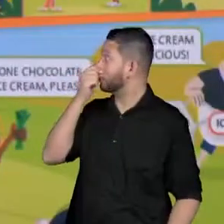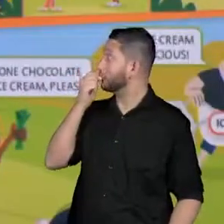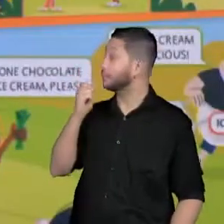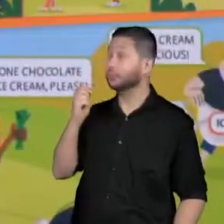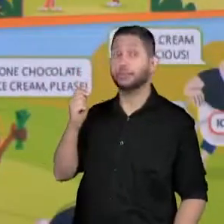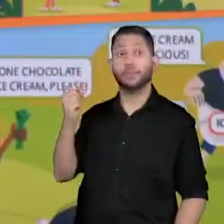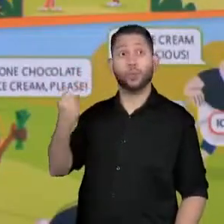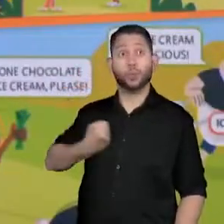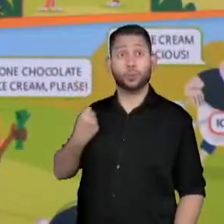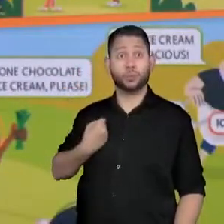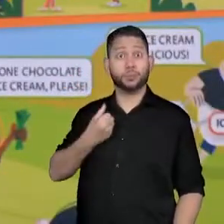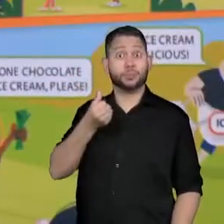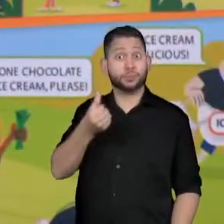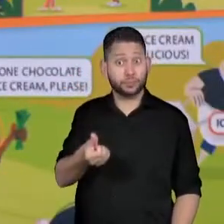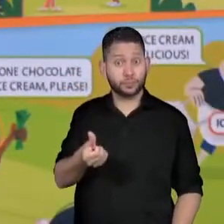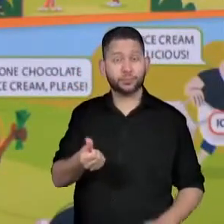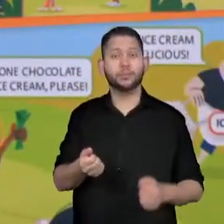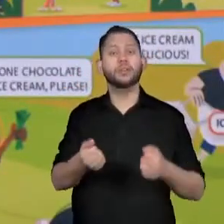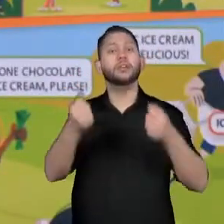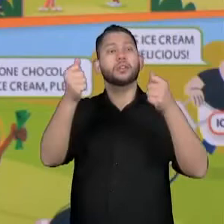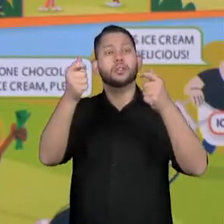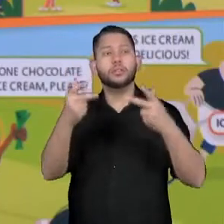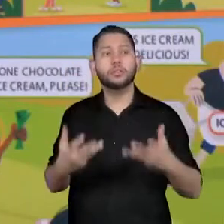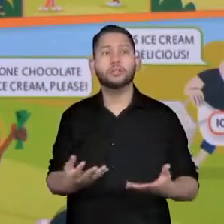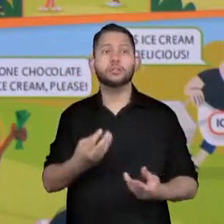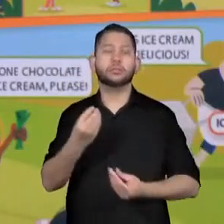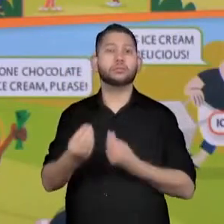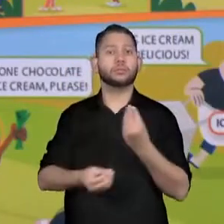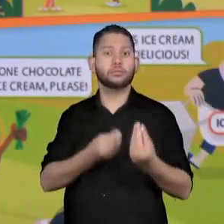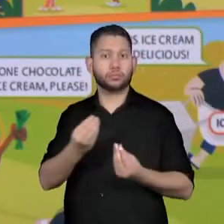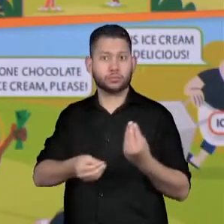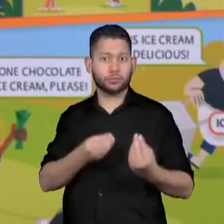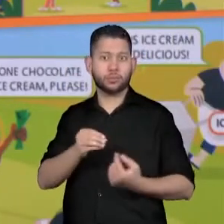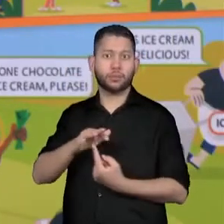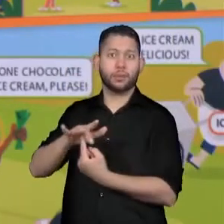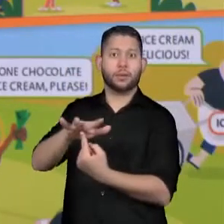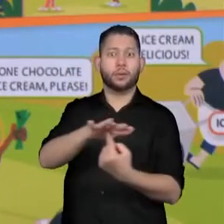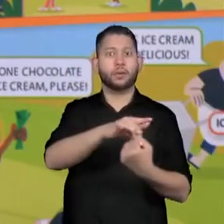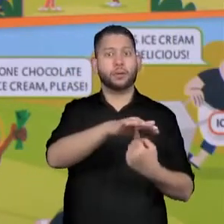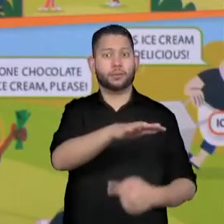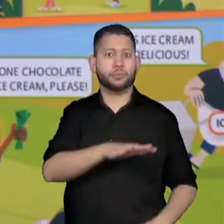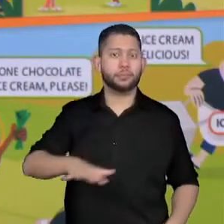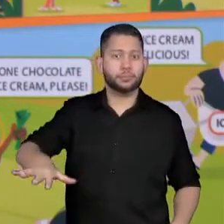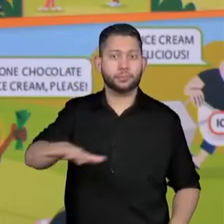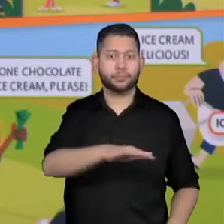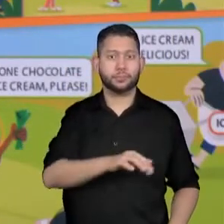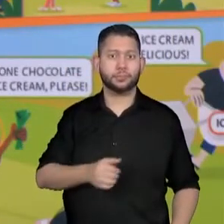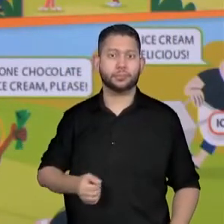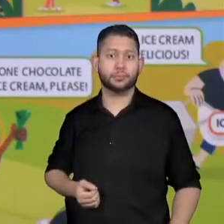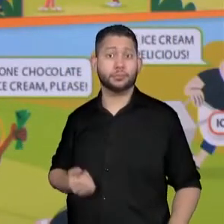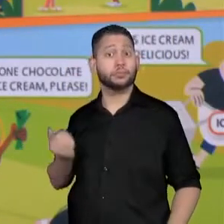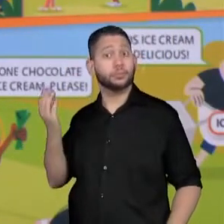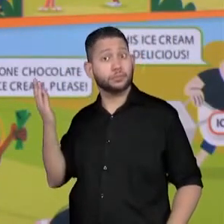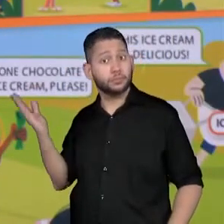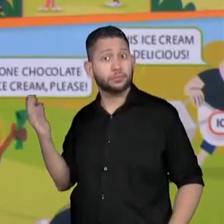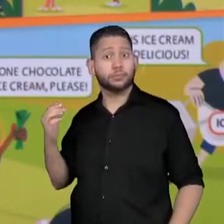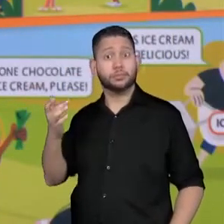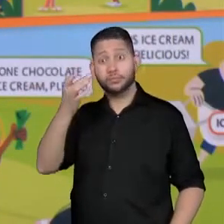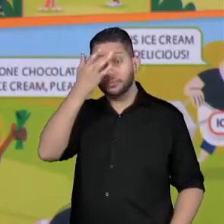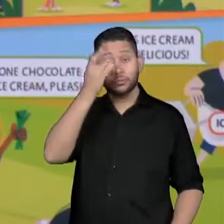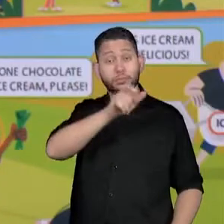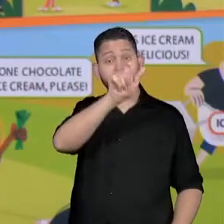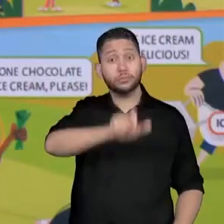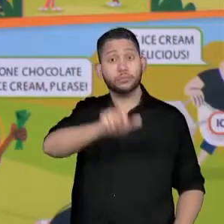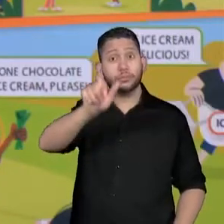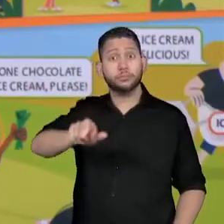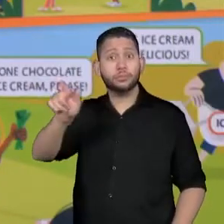a unidade que vai falar para a gente do at the park, lá no parque. E aqui, é lógico, a gente tem as nossas personagens, né?